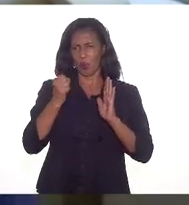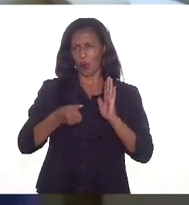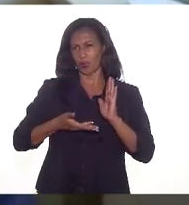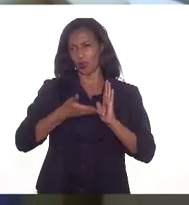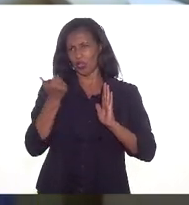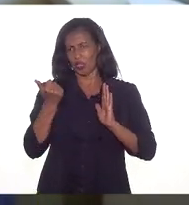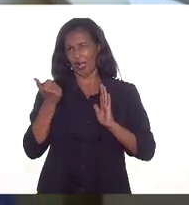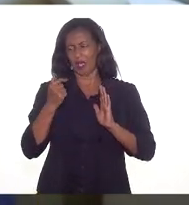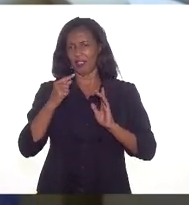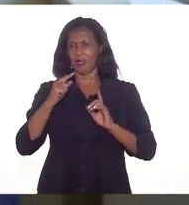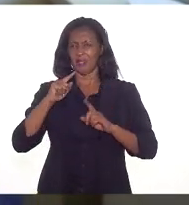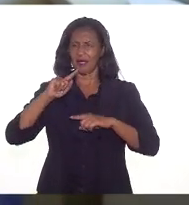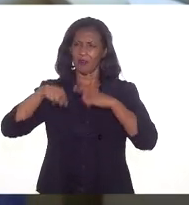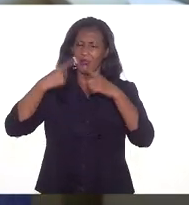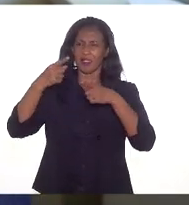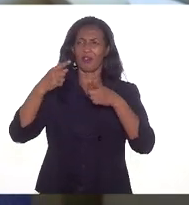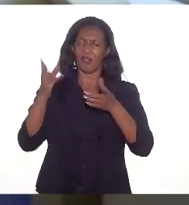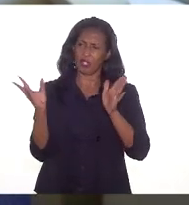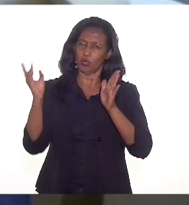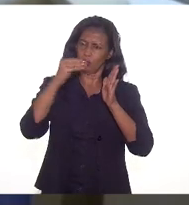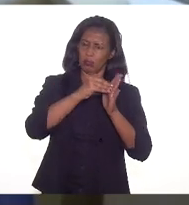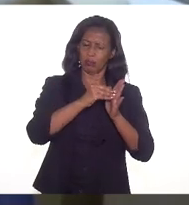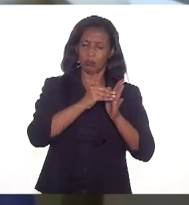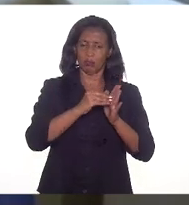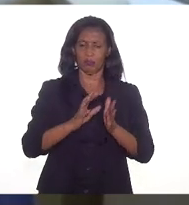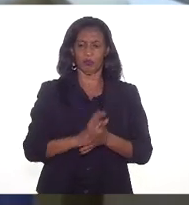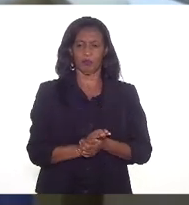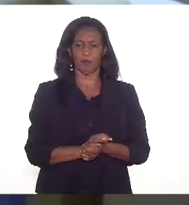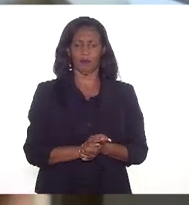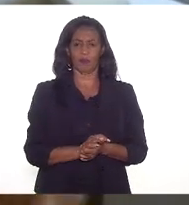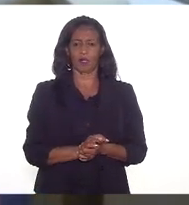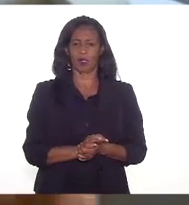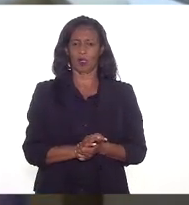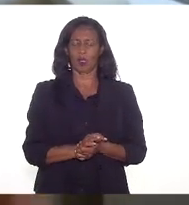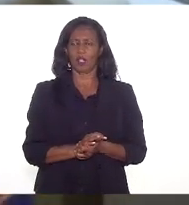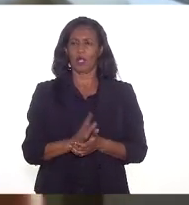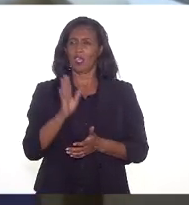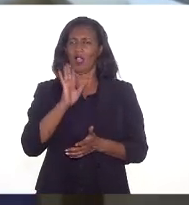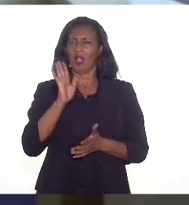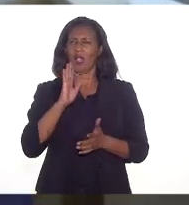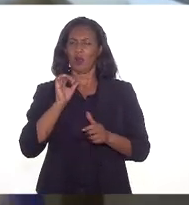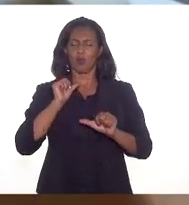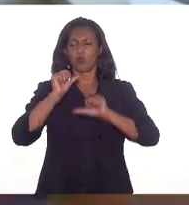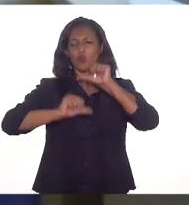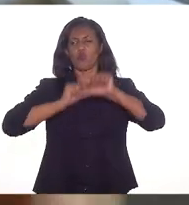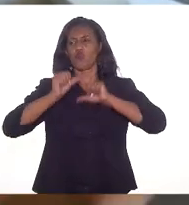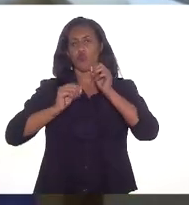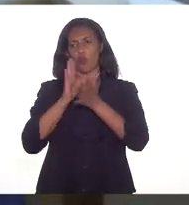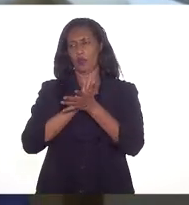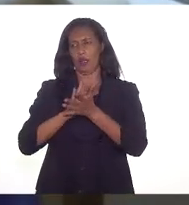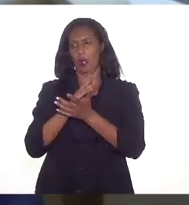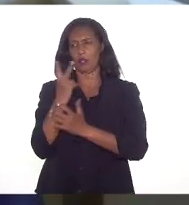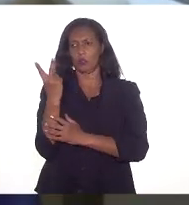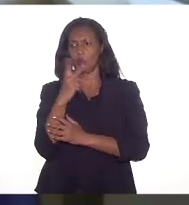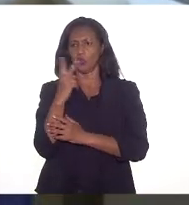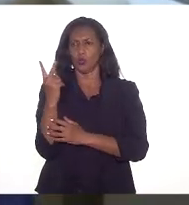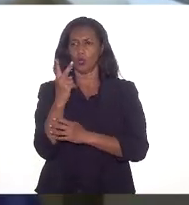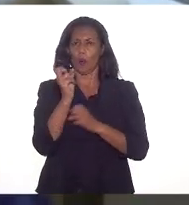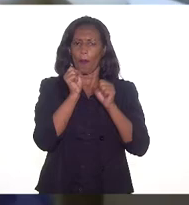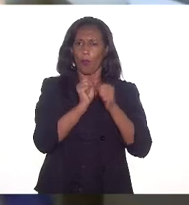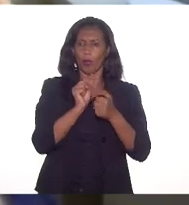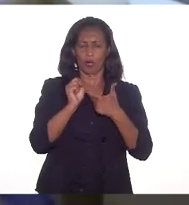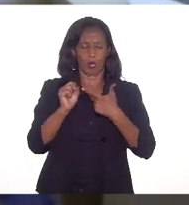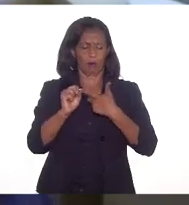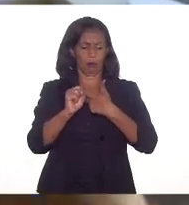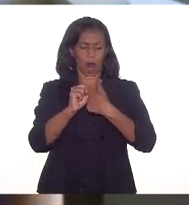adiante, né? Porque não é uma emenda que altera absolutamente nada, né? É os dois poderes poderem fazer aquilo que